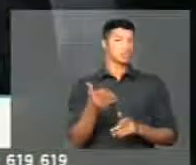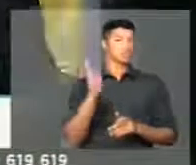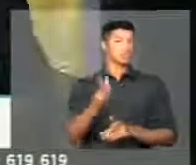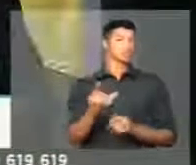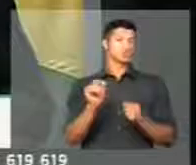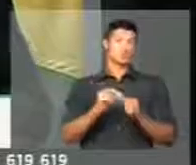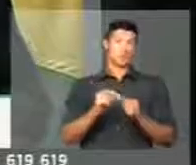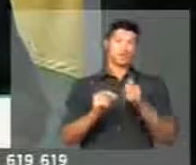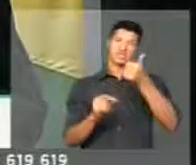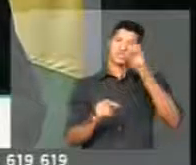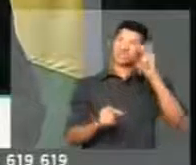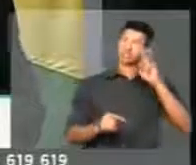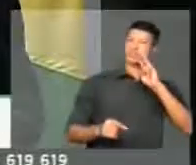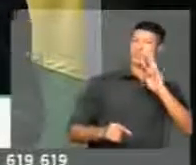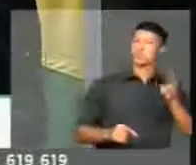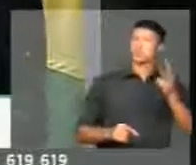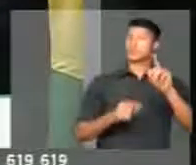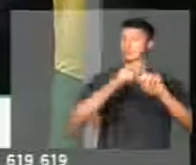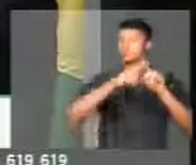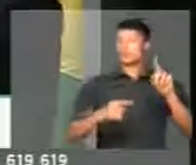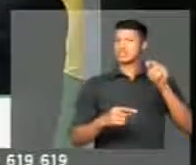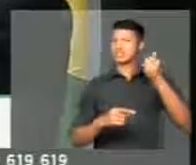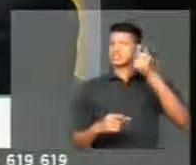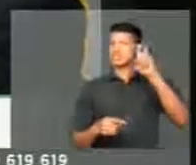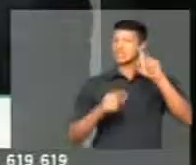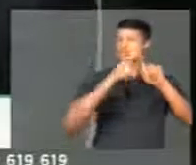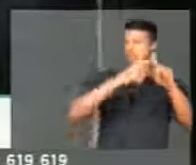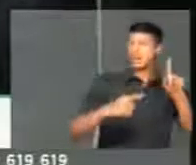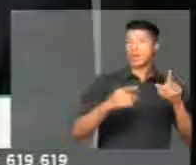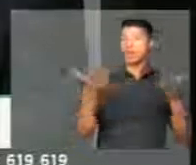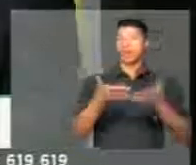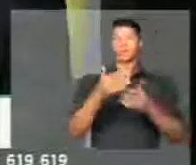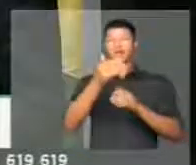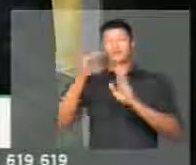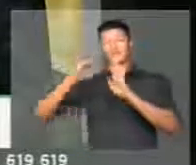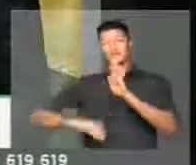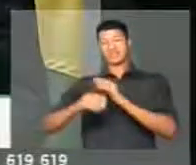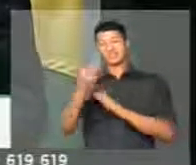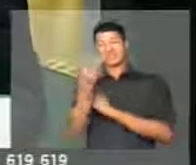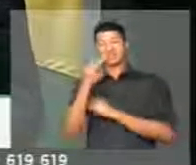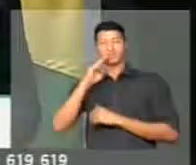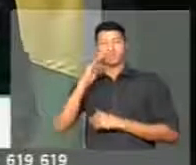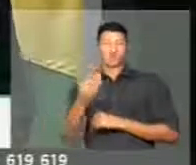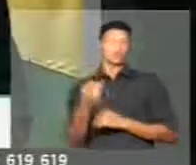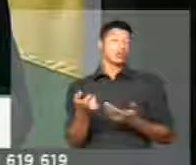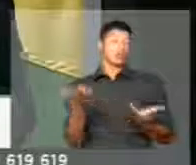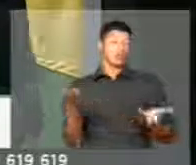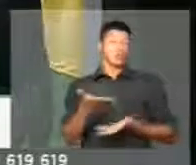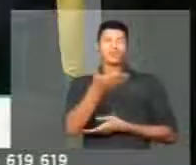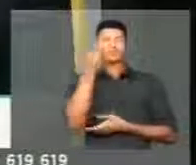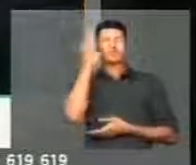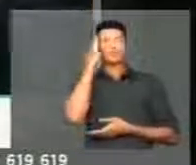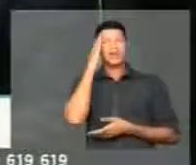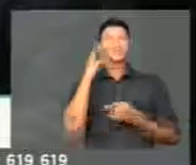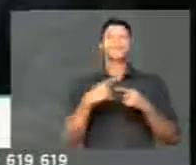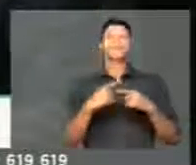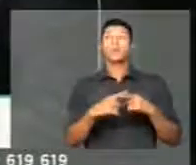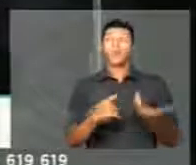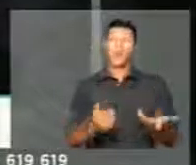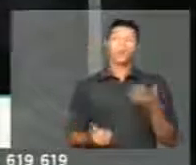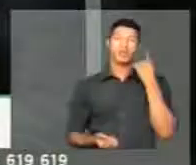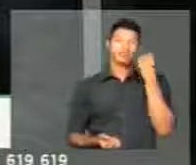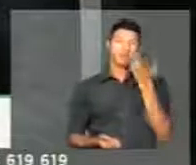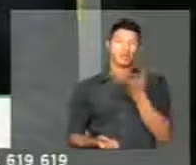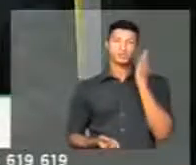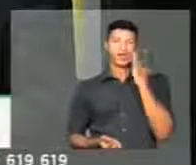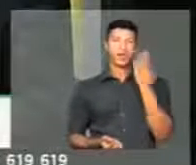foi 15 bilhões em média, 15,5, e agora caiu para 3. Vocês sabem por quê, senhores